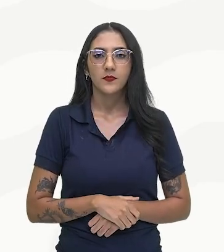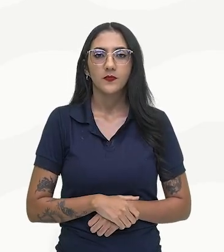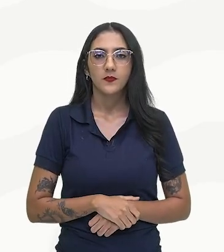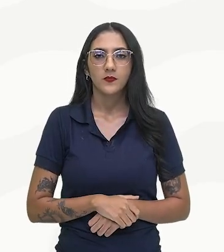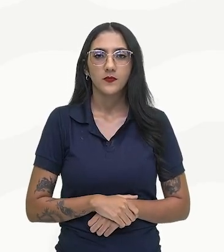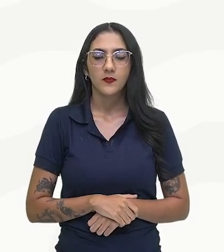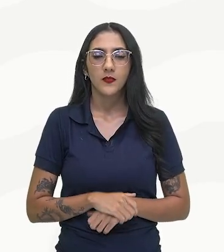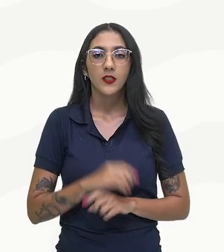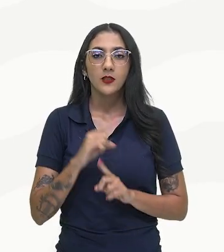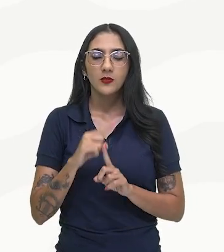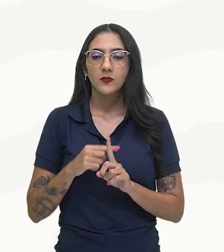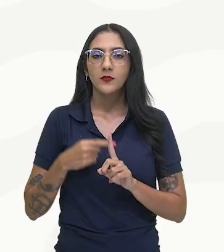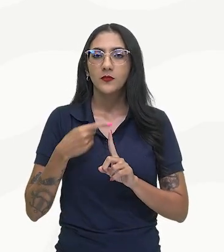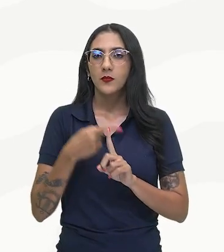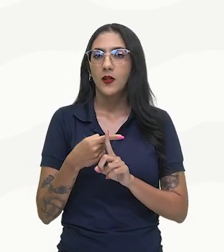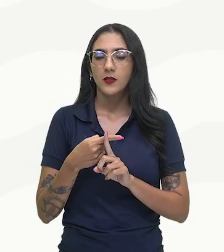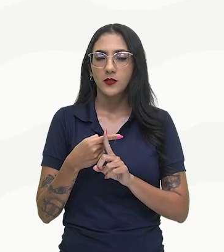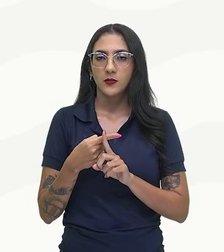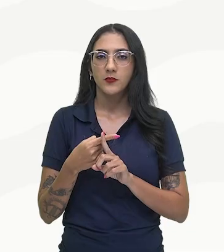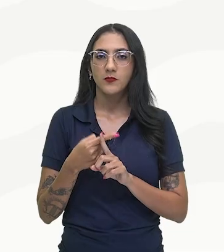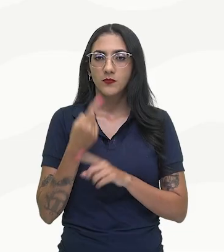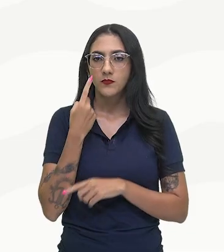mais 18 vezes 10,